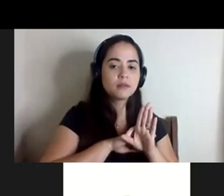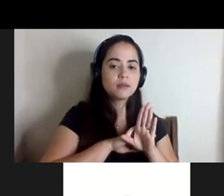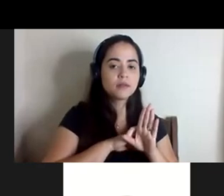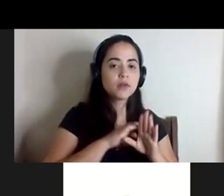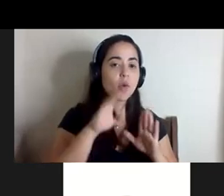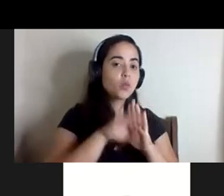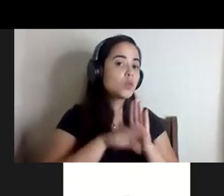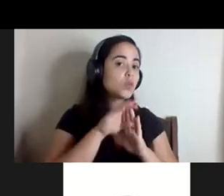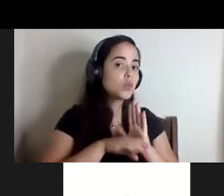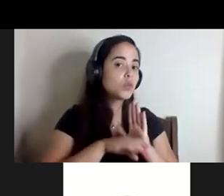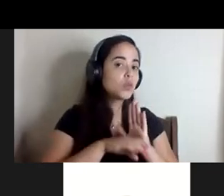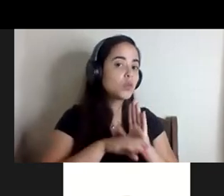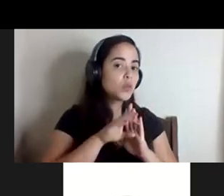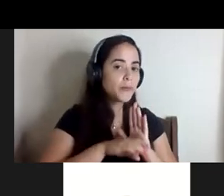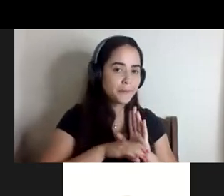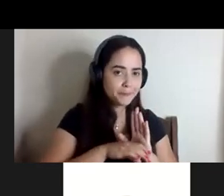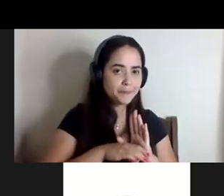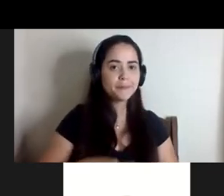desses currículos?